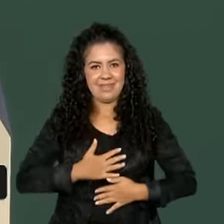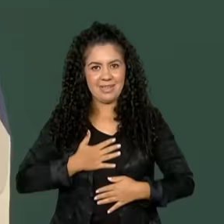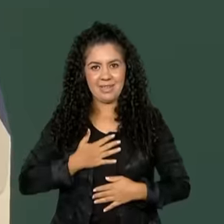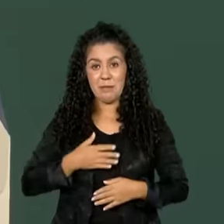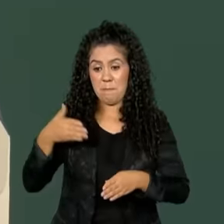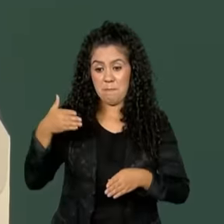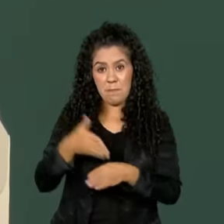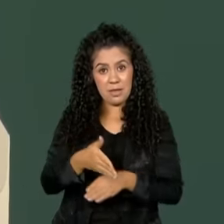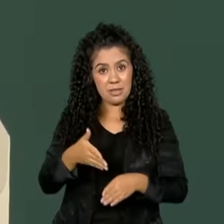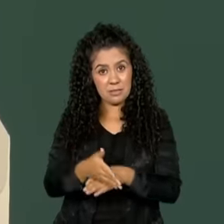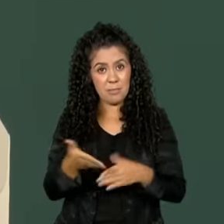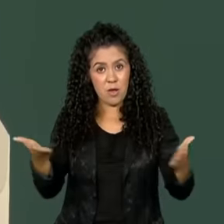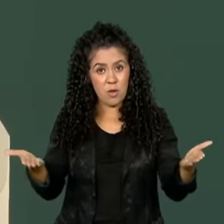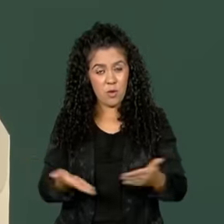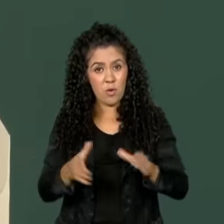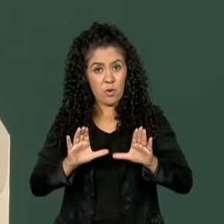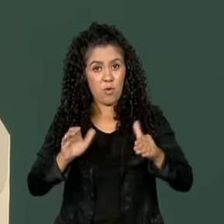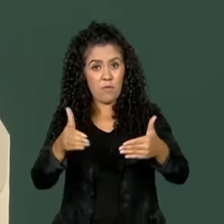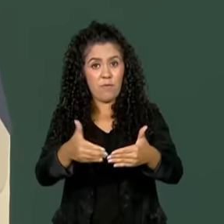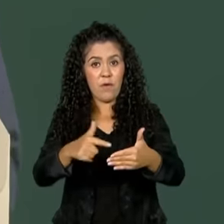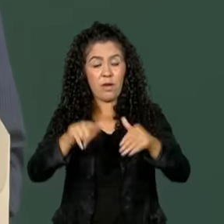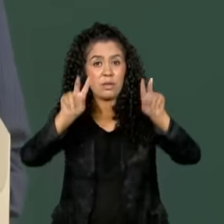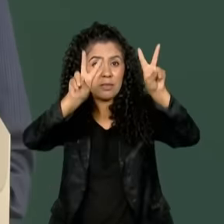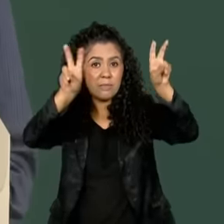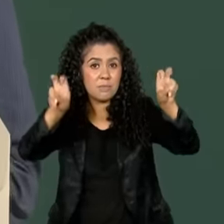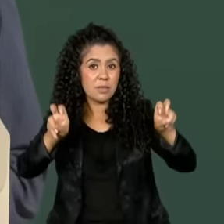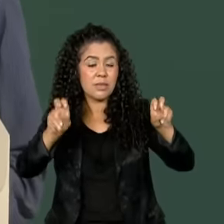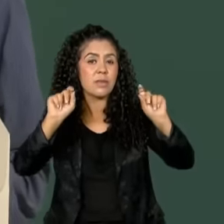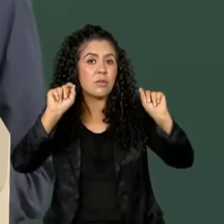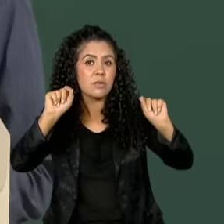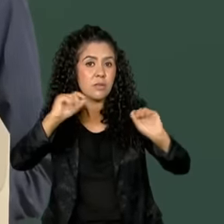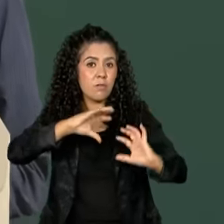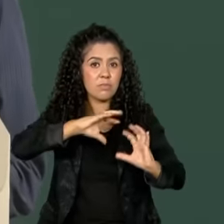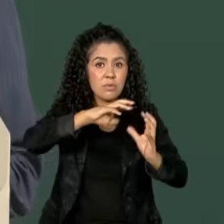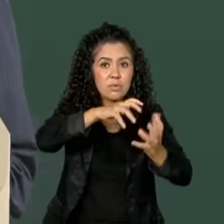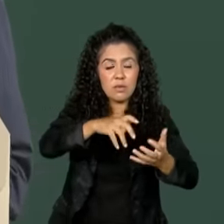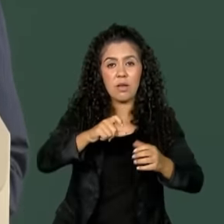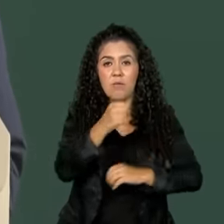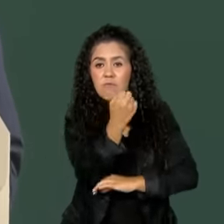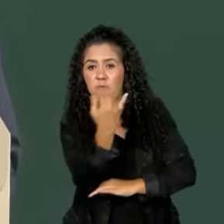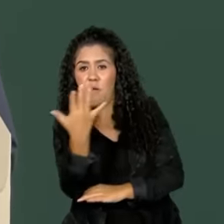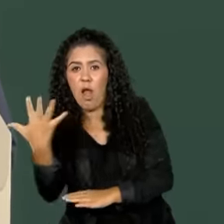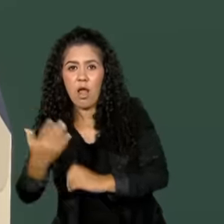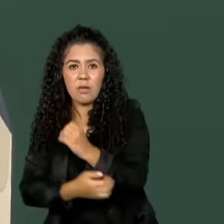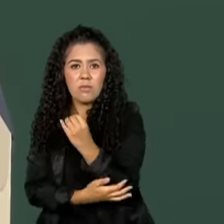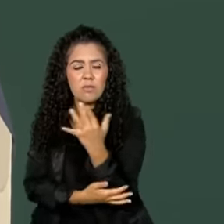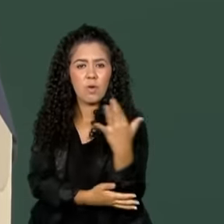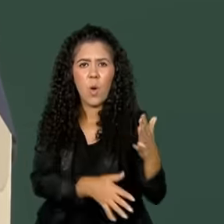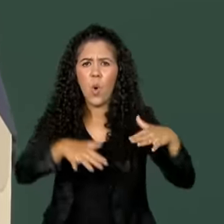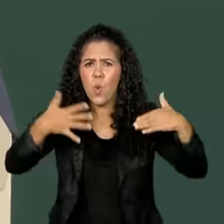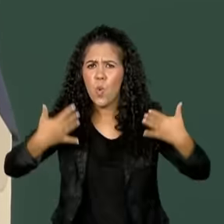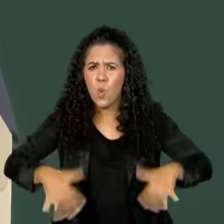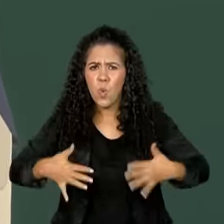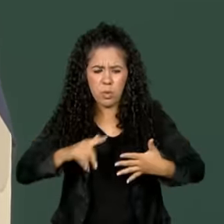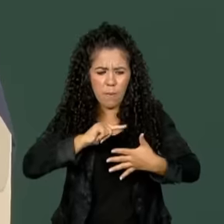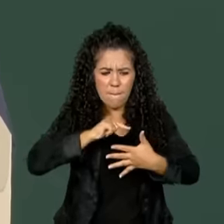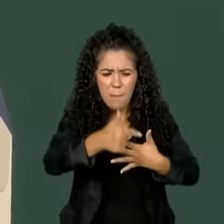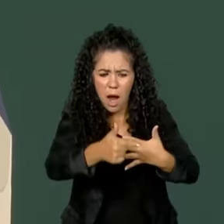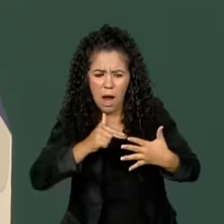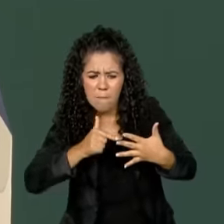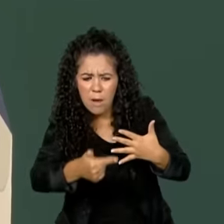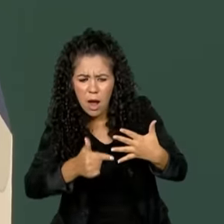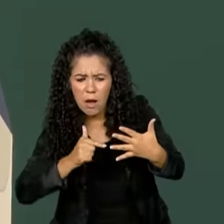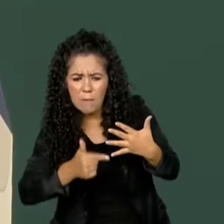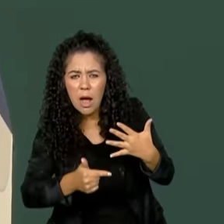fórum que trata de oceanos, de florestas, com tantas iniciativas. Mas é uma